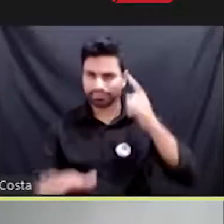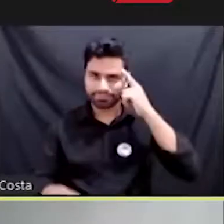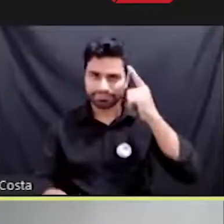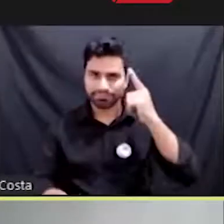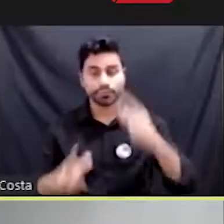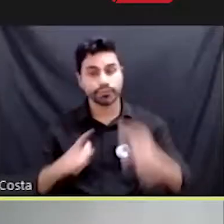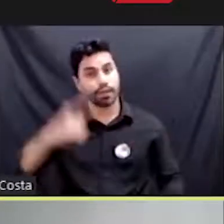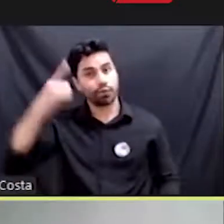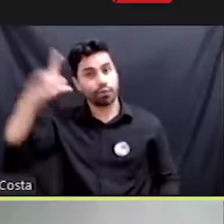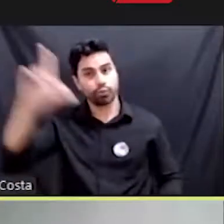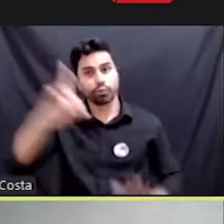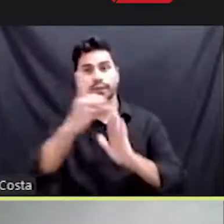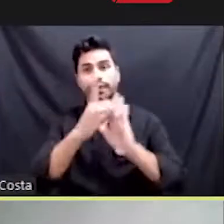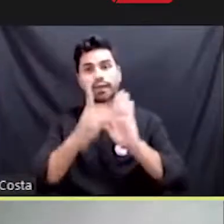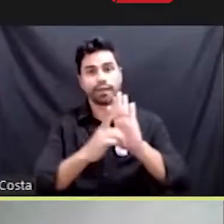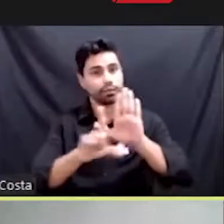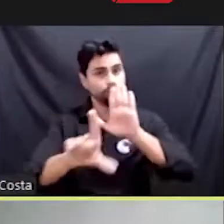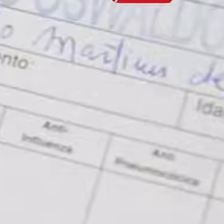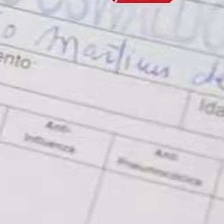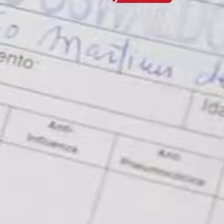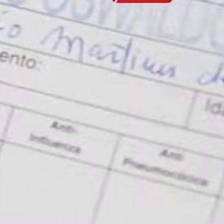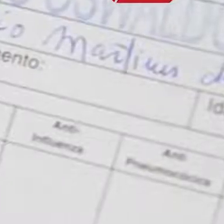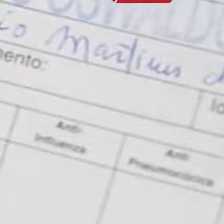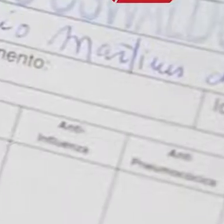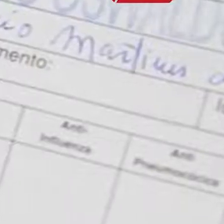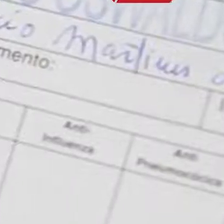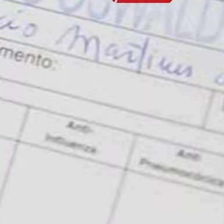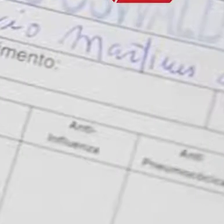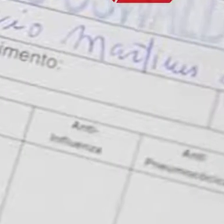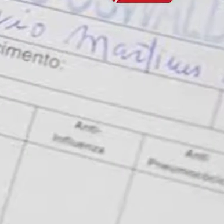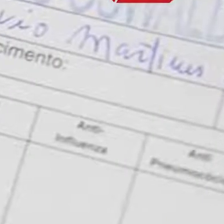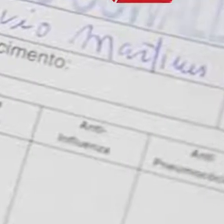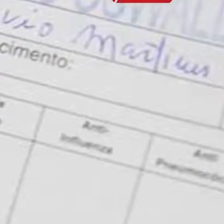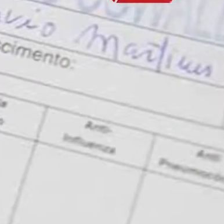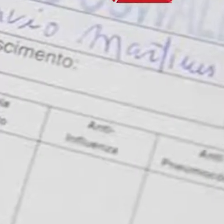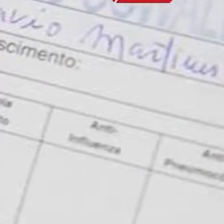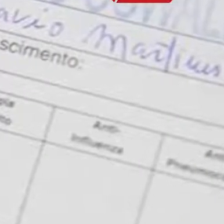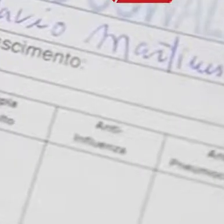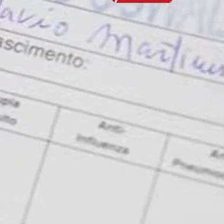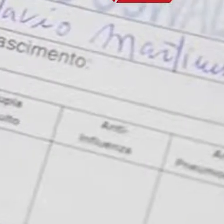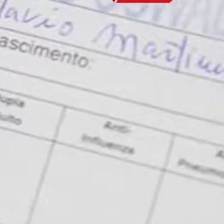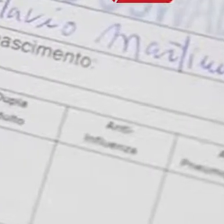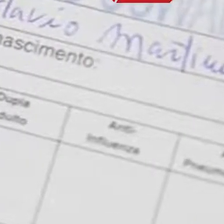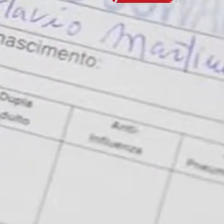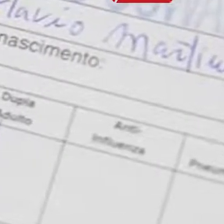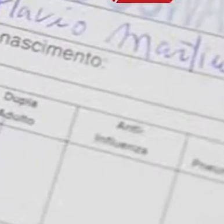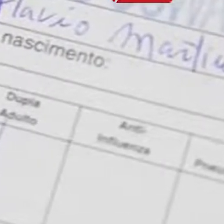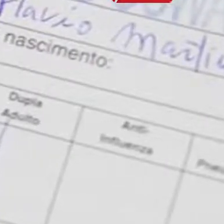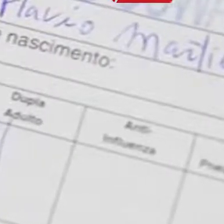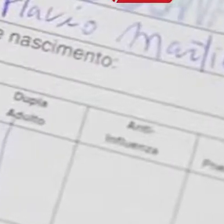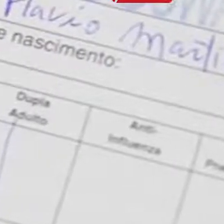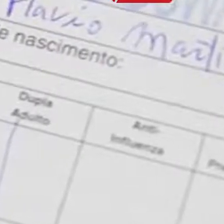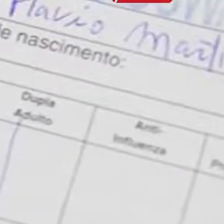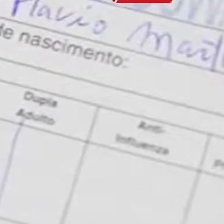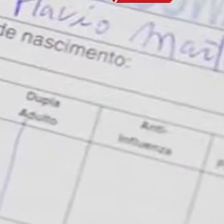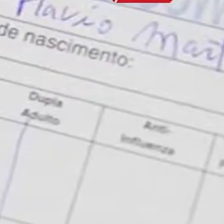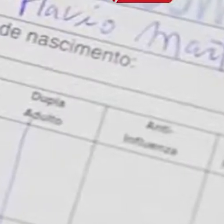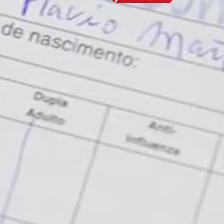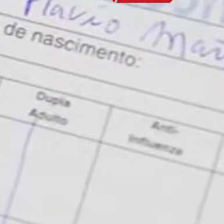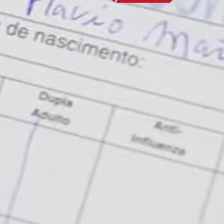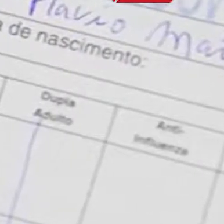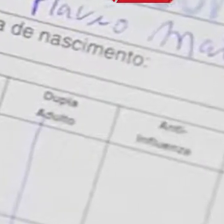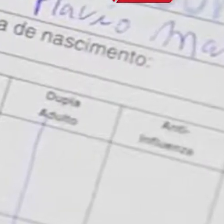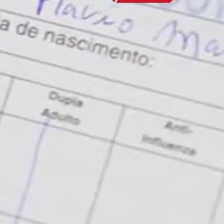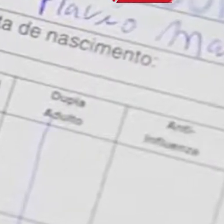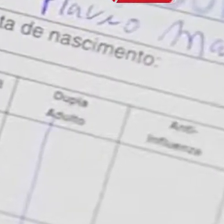decreto de lei né que é o 76 que a vacinação Obrigado serão obrigatórios em todo território nacional e as vacinações como